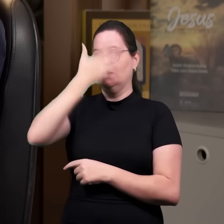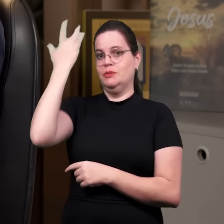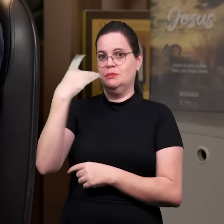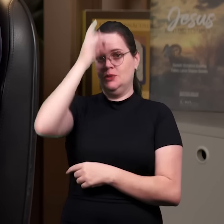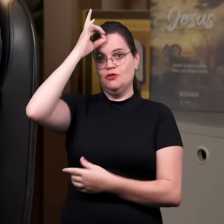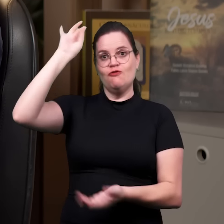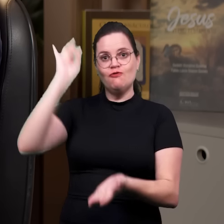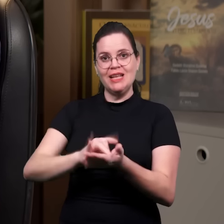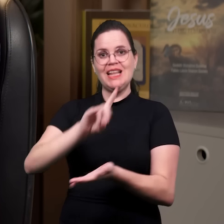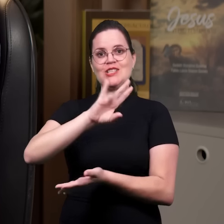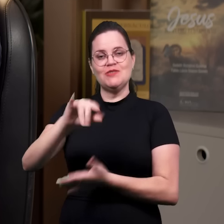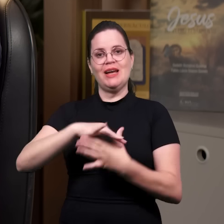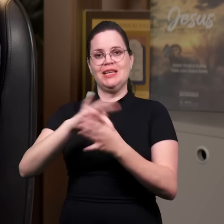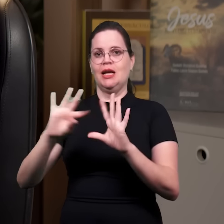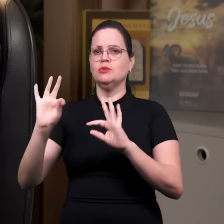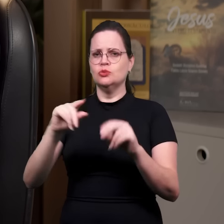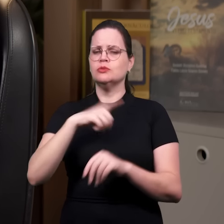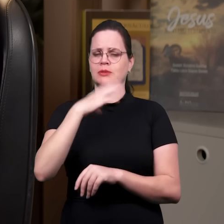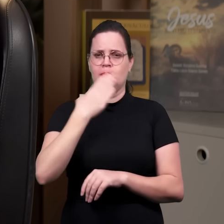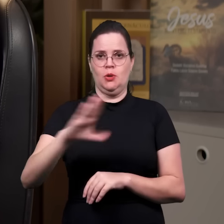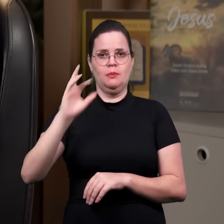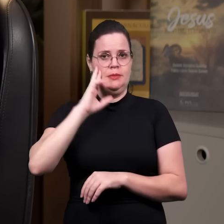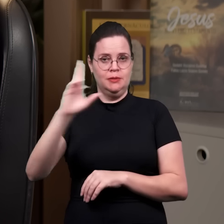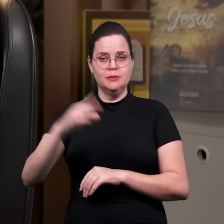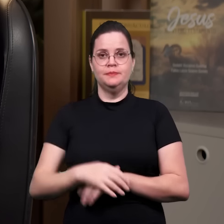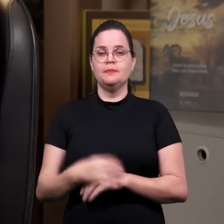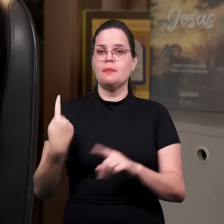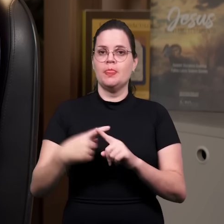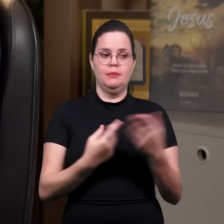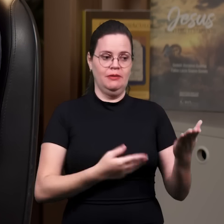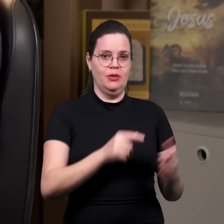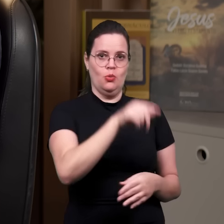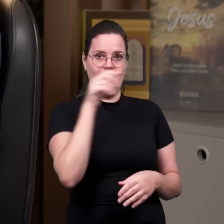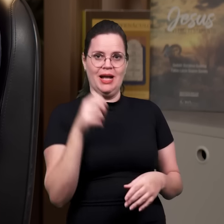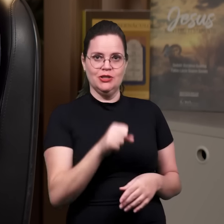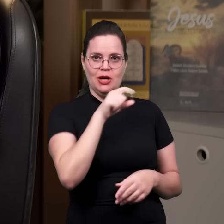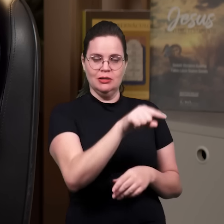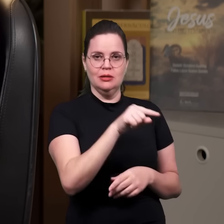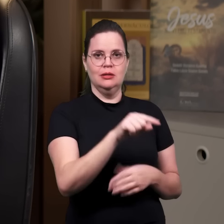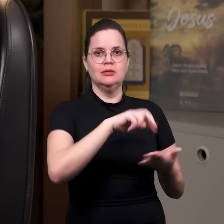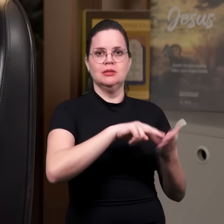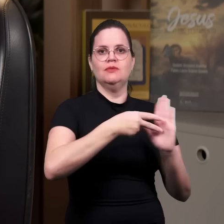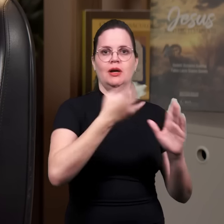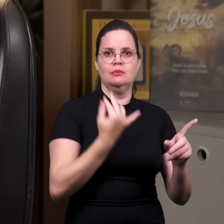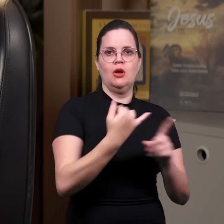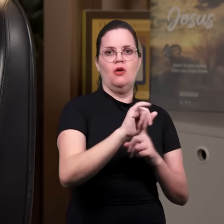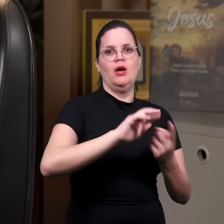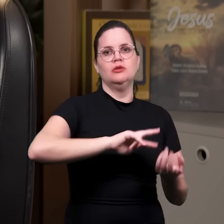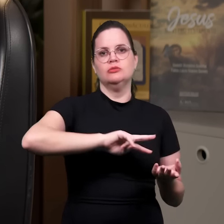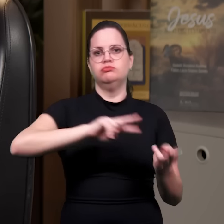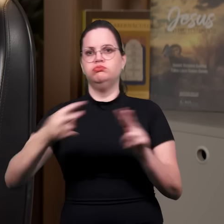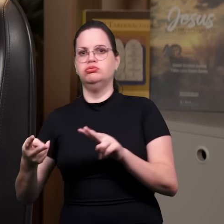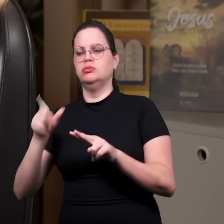aquele cajado que ia ser a direção do Espírito para Israel, de forma profética, é a direção do Espírito